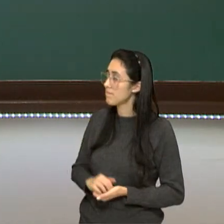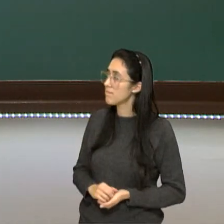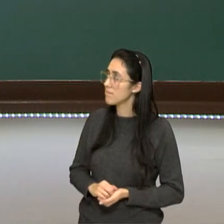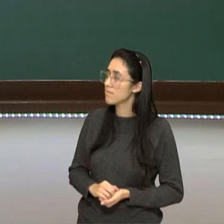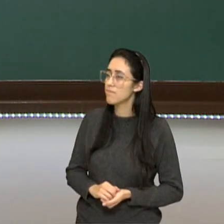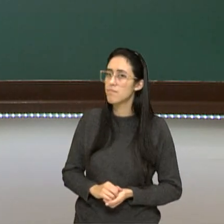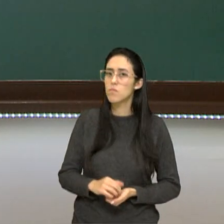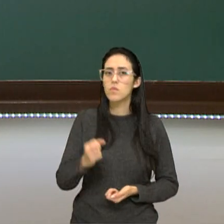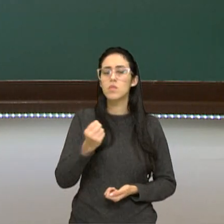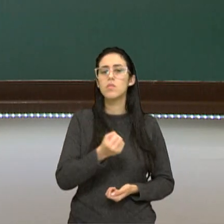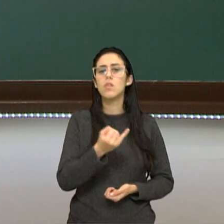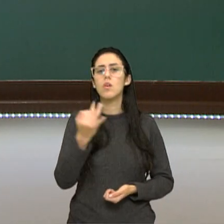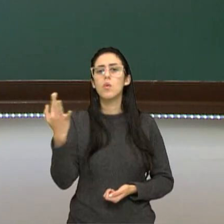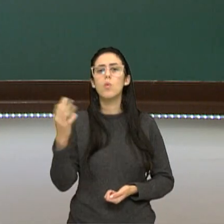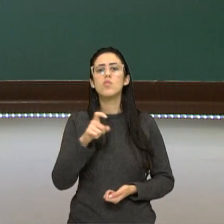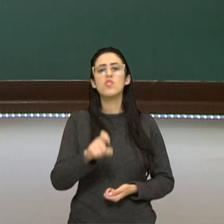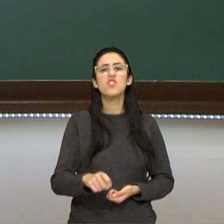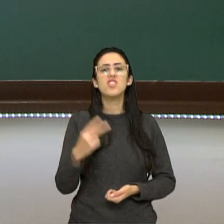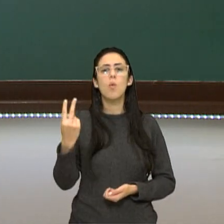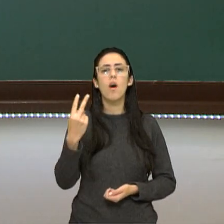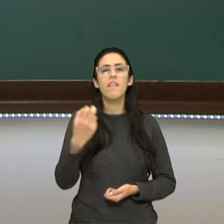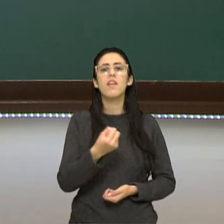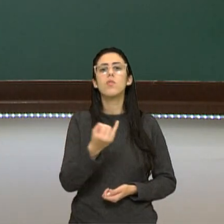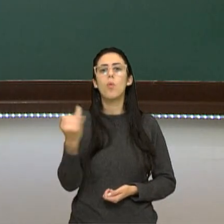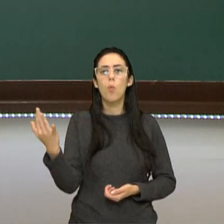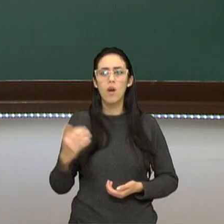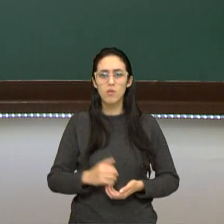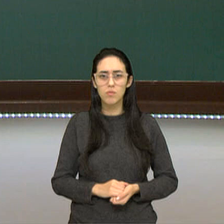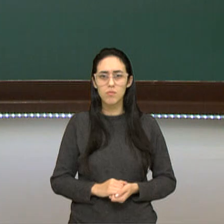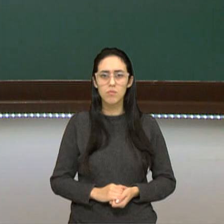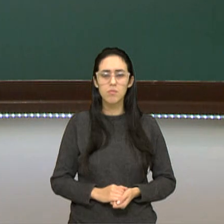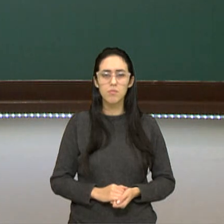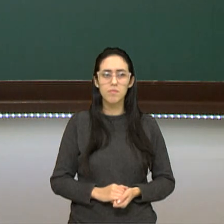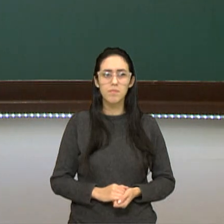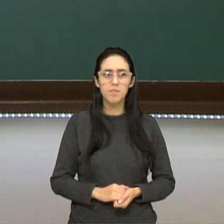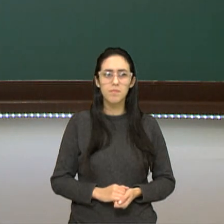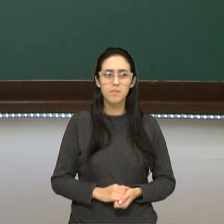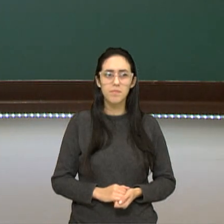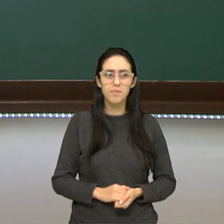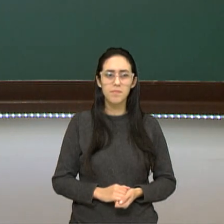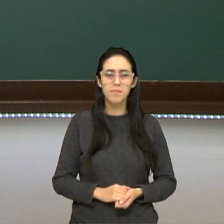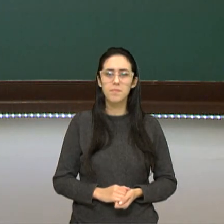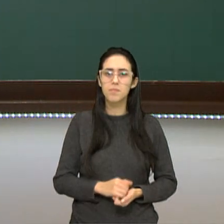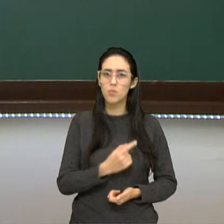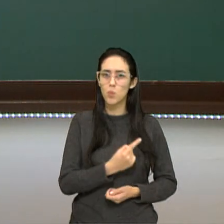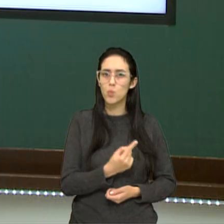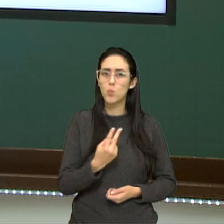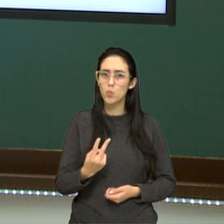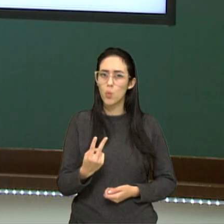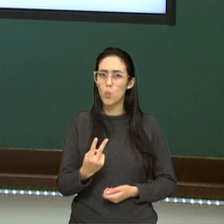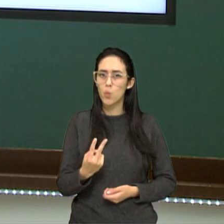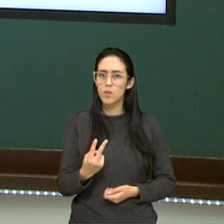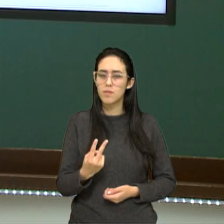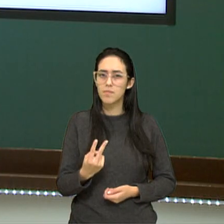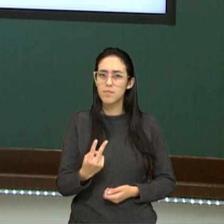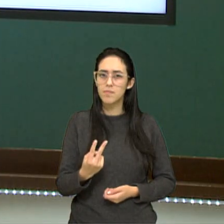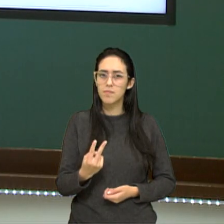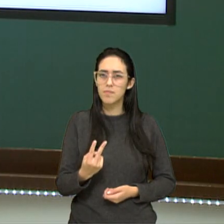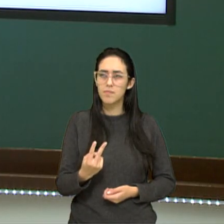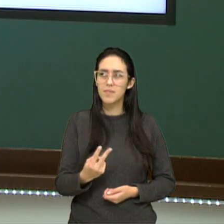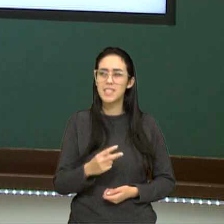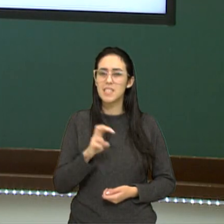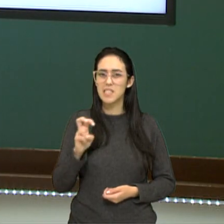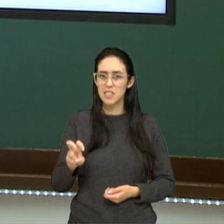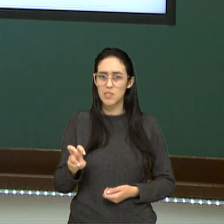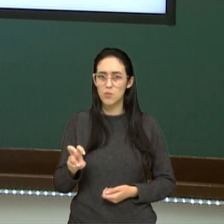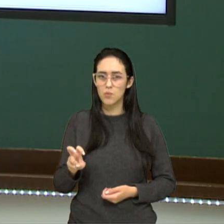Vamos contar quantos x ao quadrado tem aqui? 1, 2, mais 3,